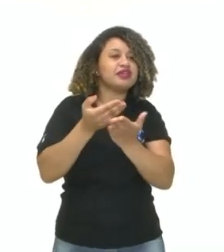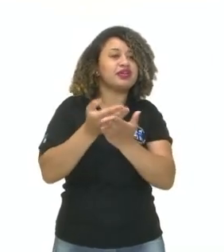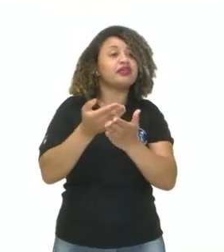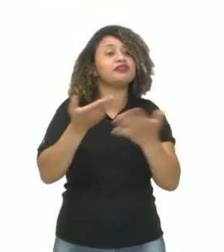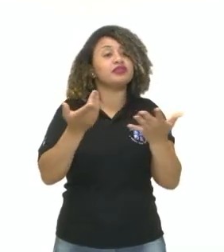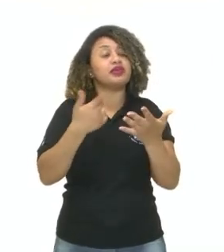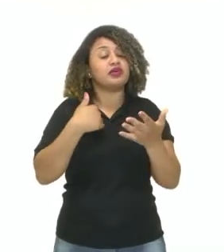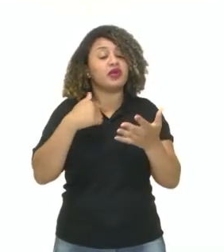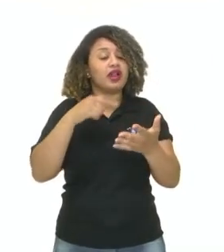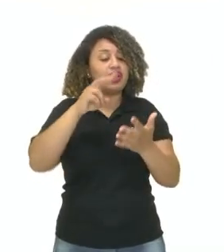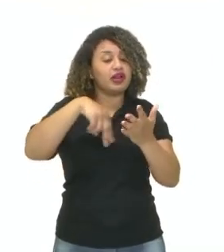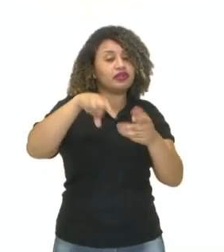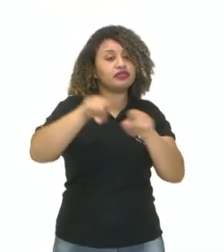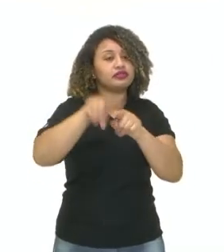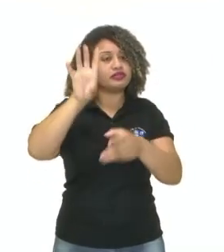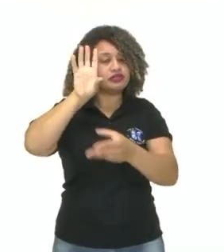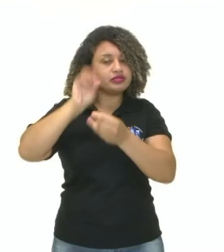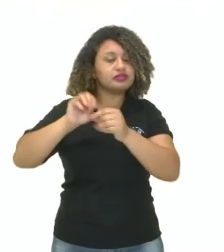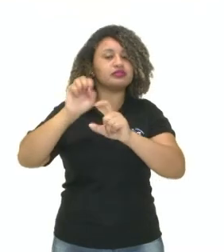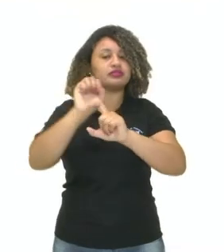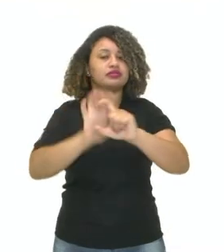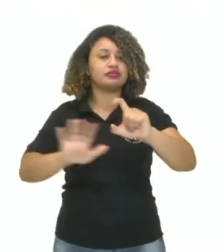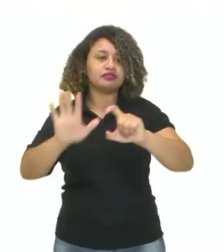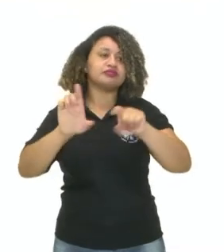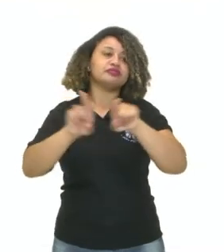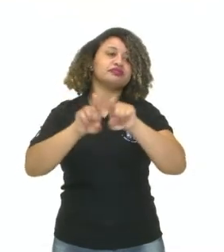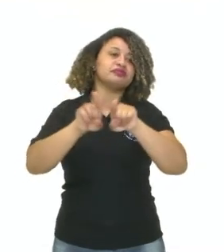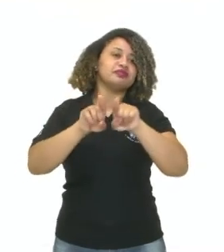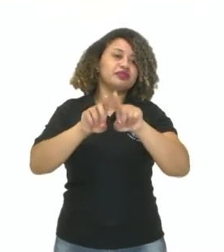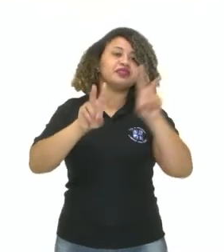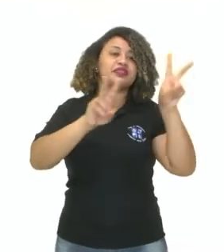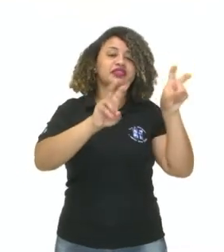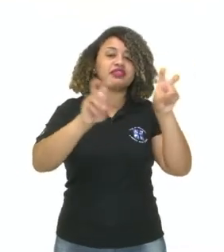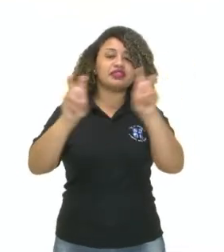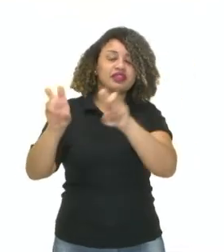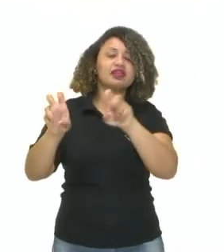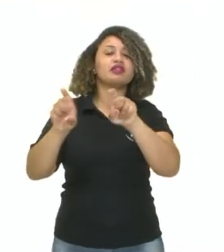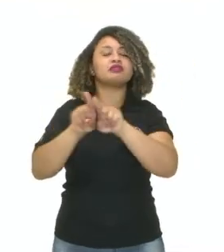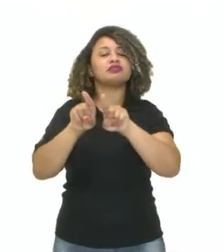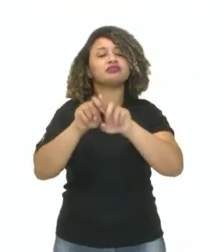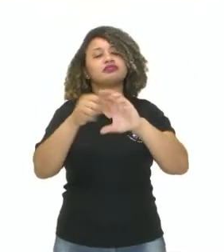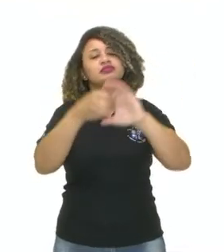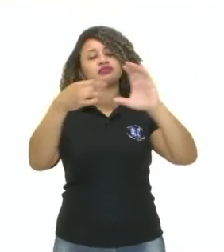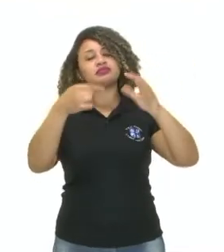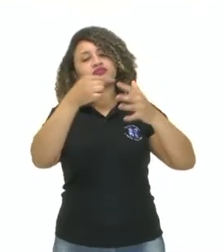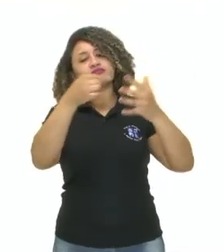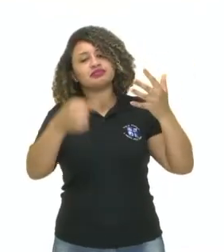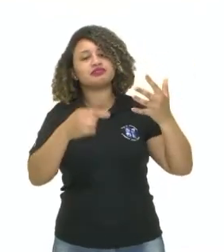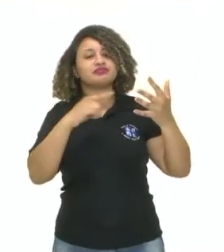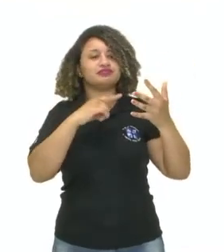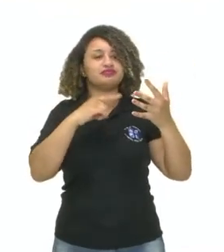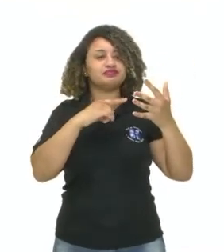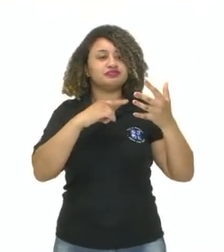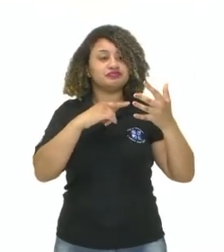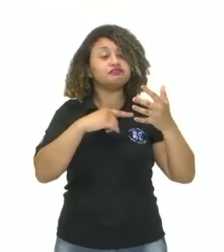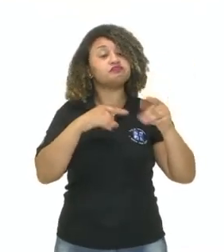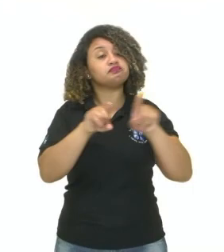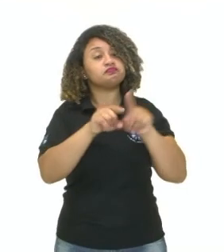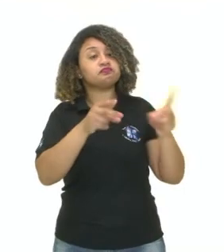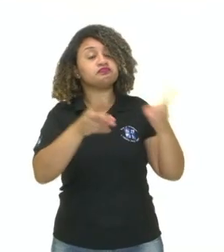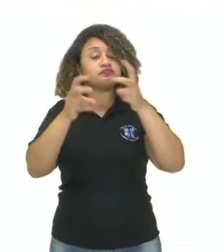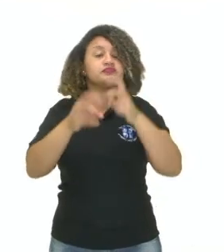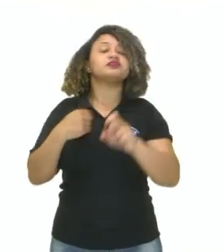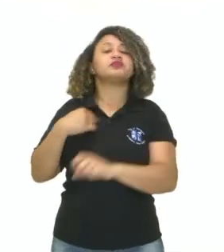realizamos a leitura e compreensão de charges, conversamos sobre seus temas e seus elementos composicionais. Identificamos